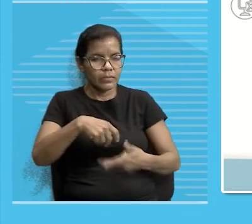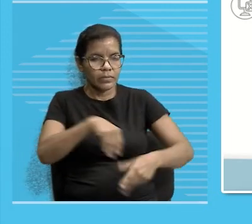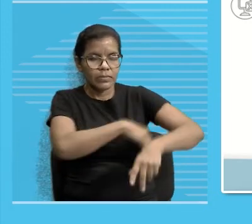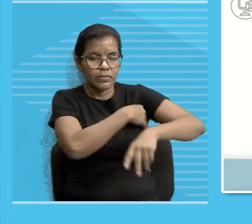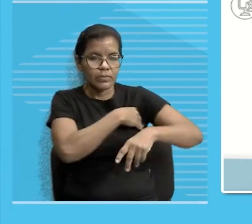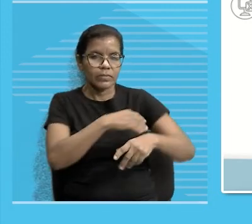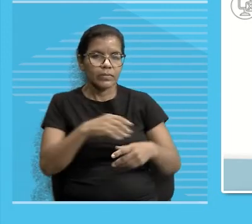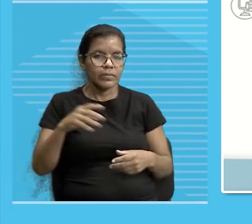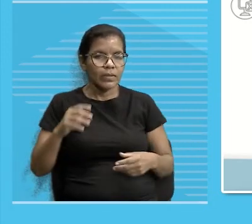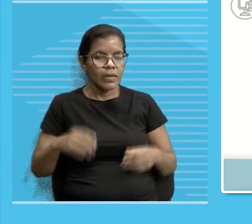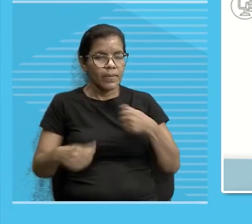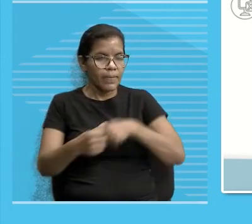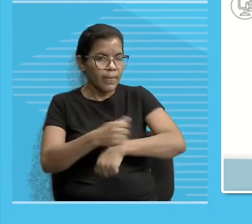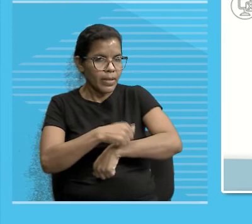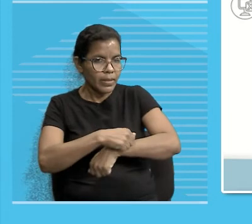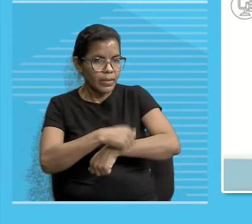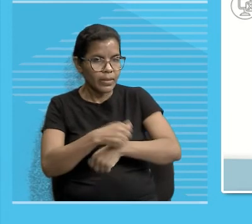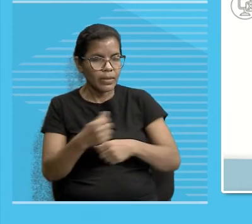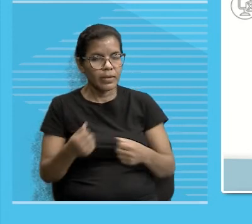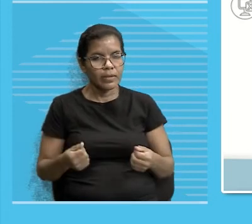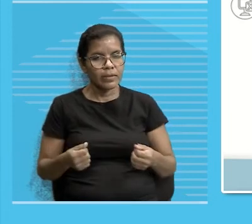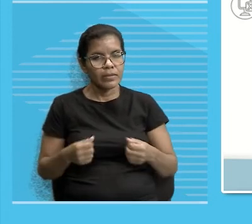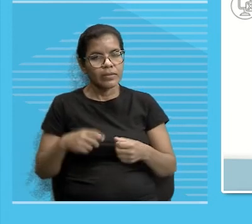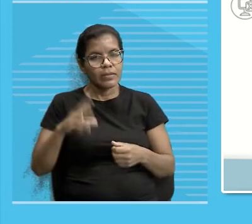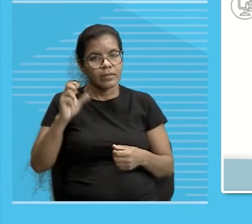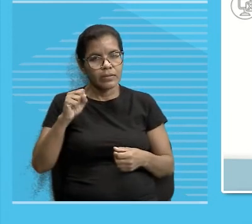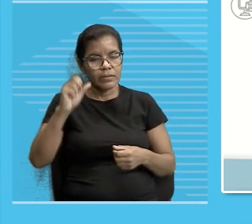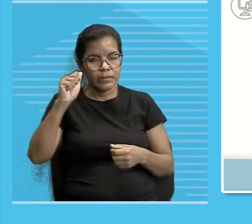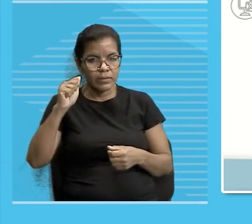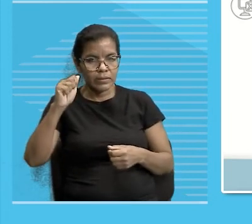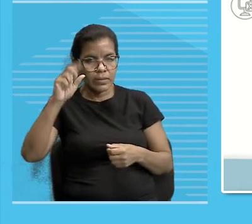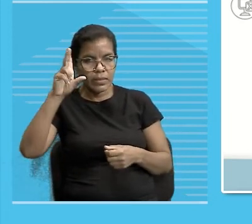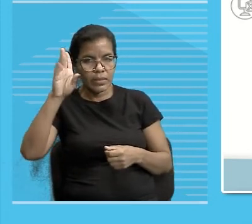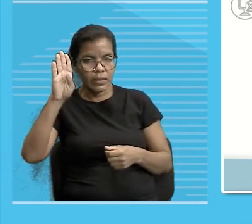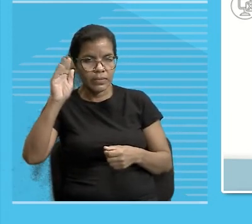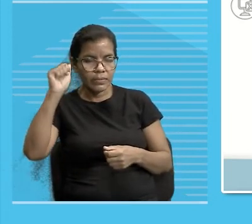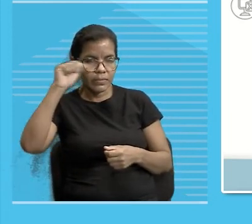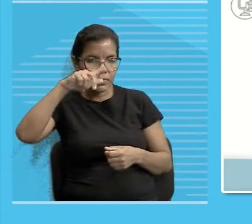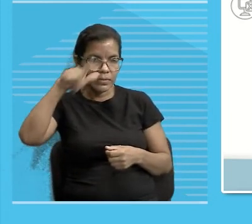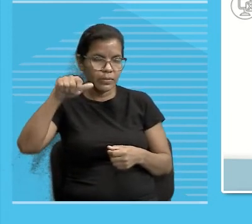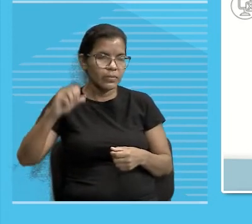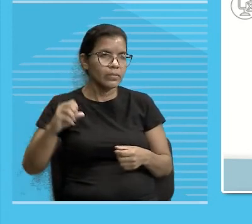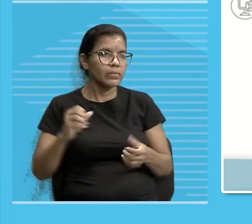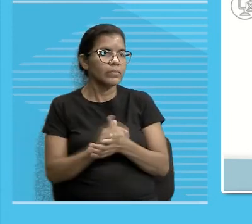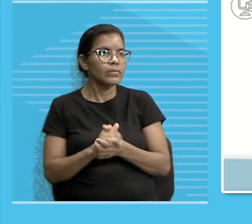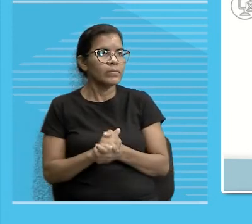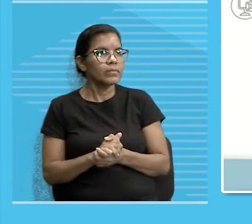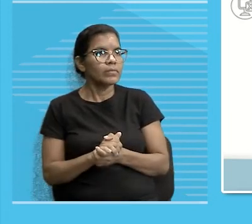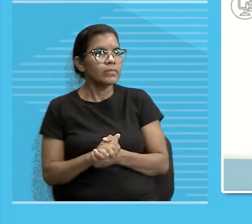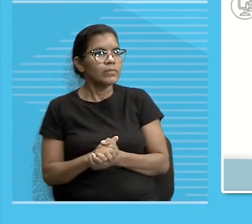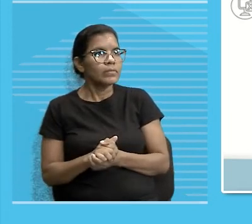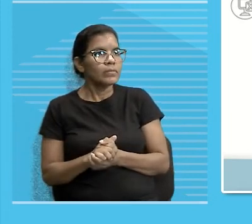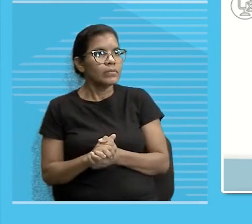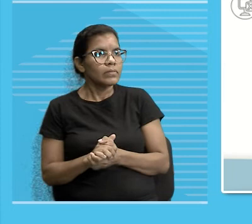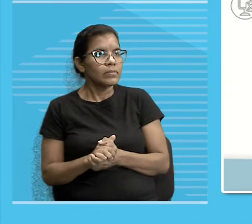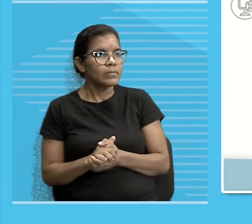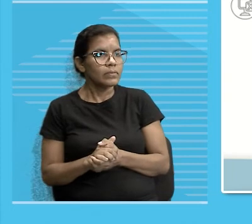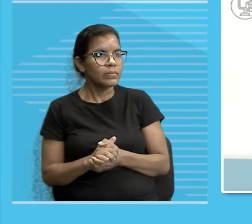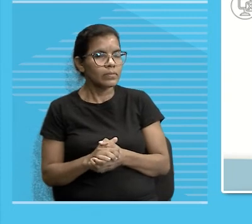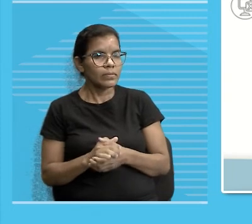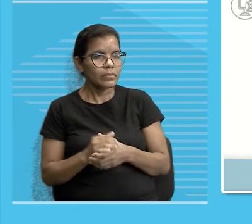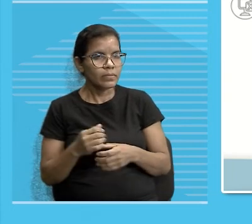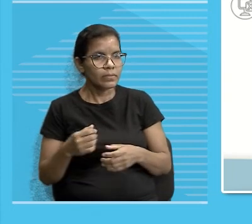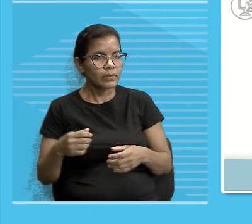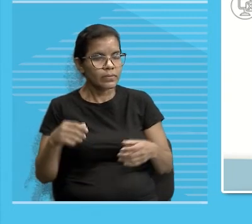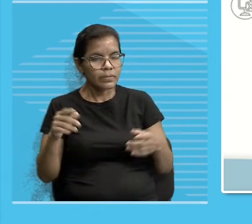os 12 profetas, né, da igreja de São de Congonhas, a igreja de Congonhas. Olha aí, o profeta Abdias